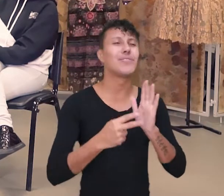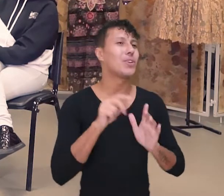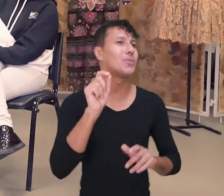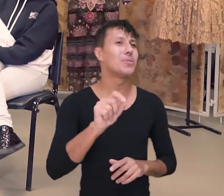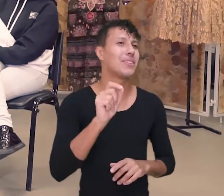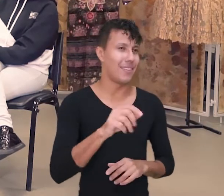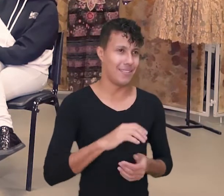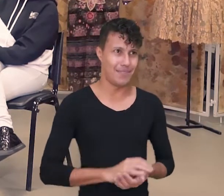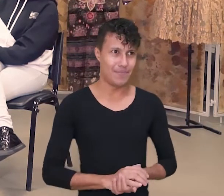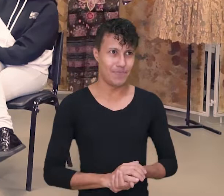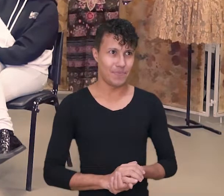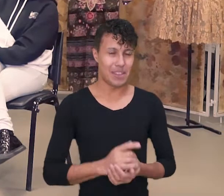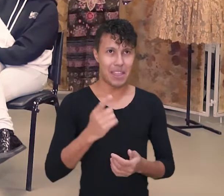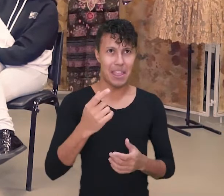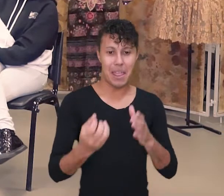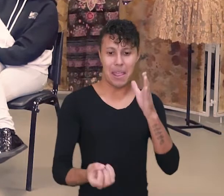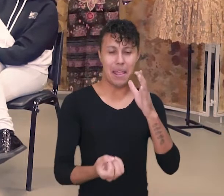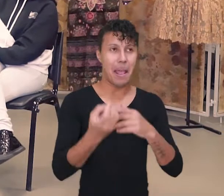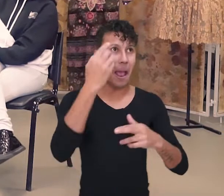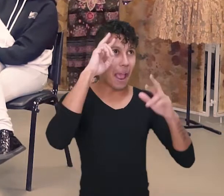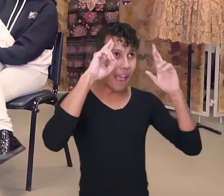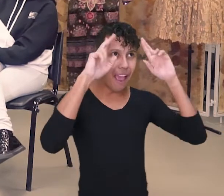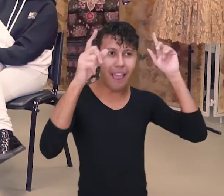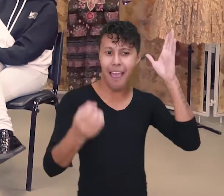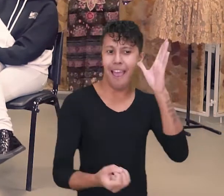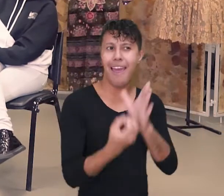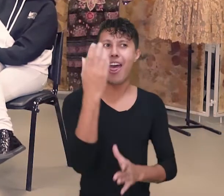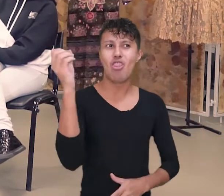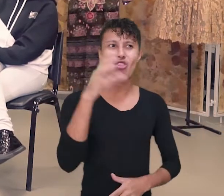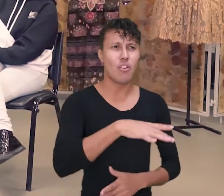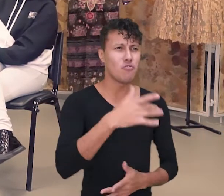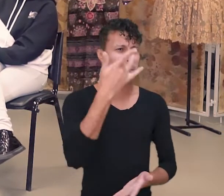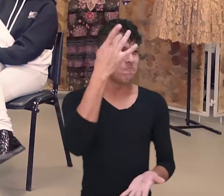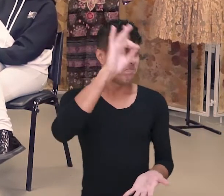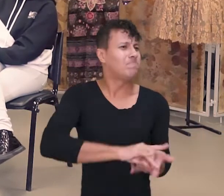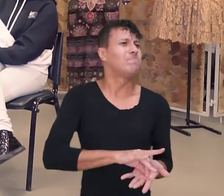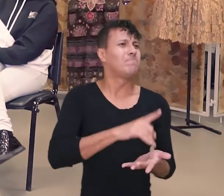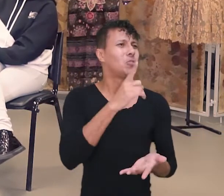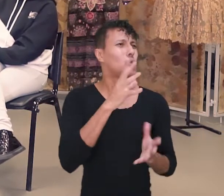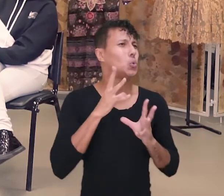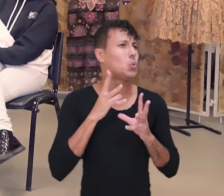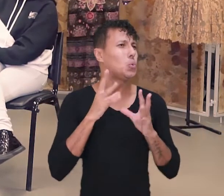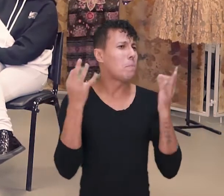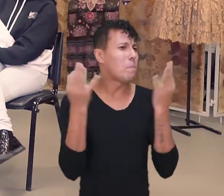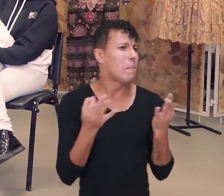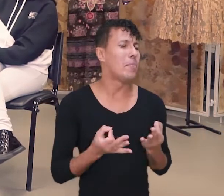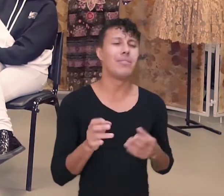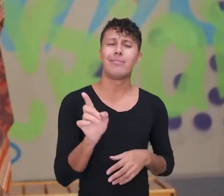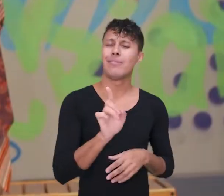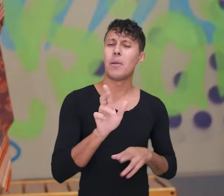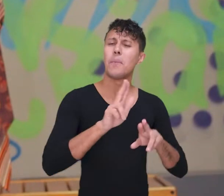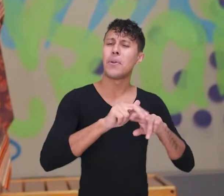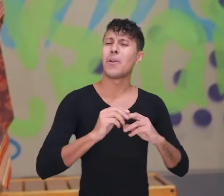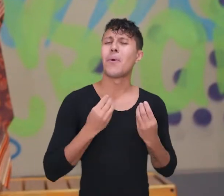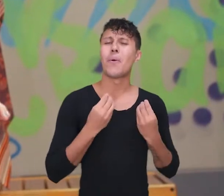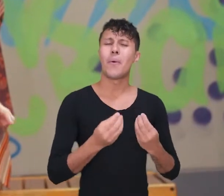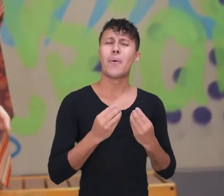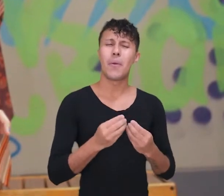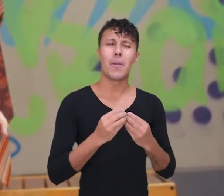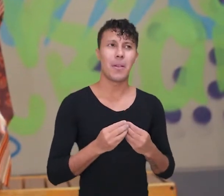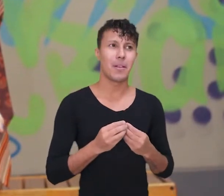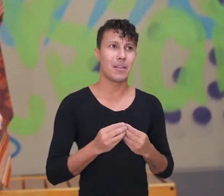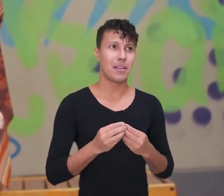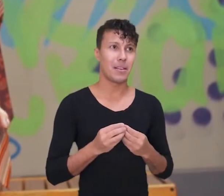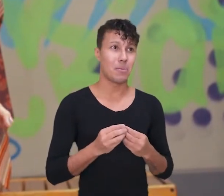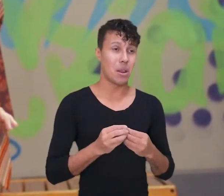não necessariamente criar algo 100% original, porque aí a gente precisaria estar livre